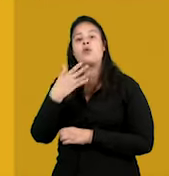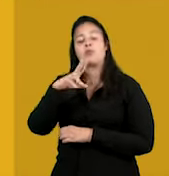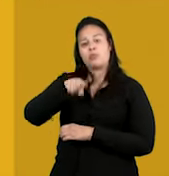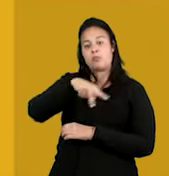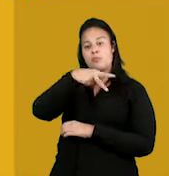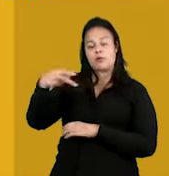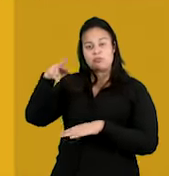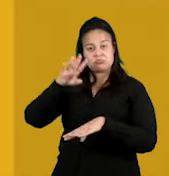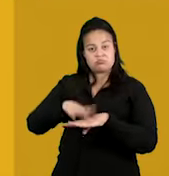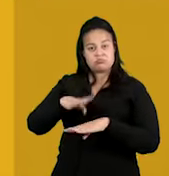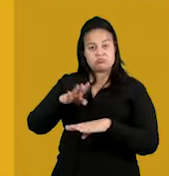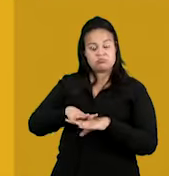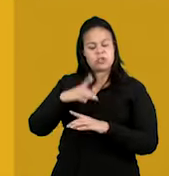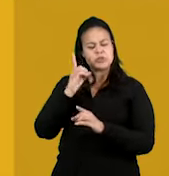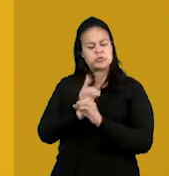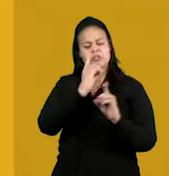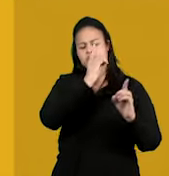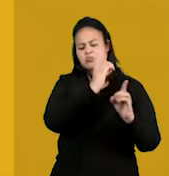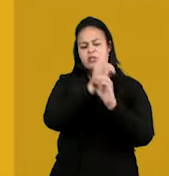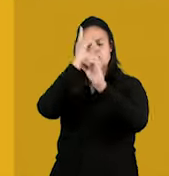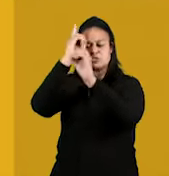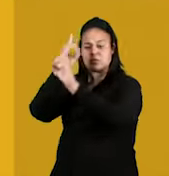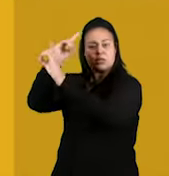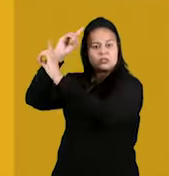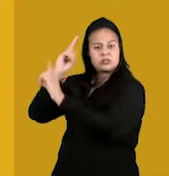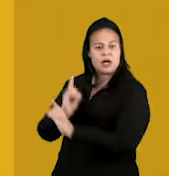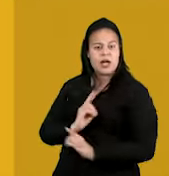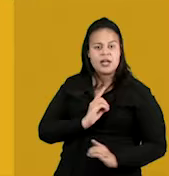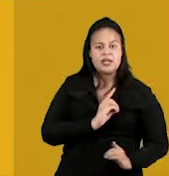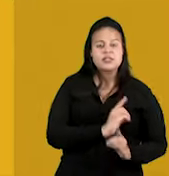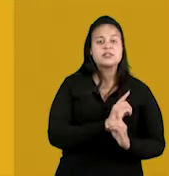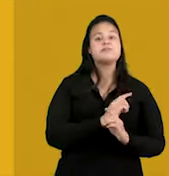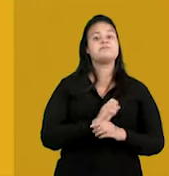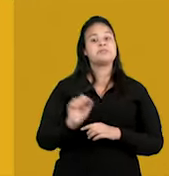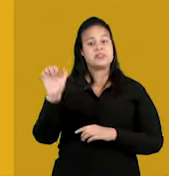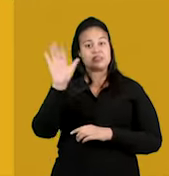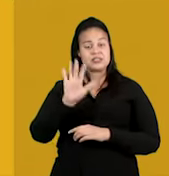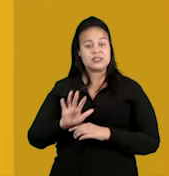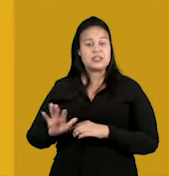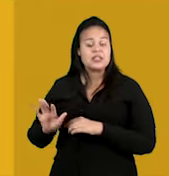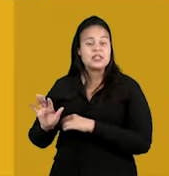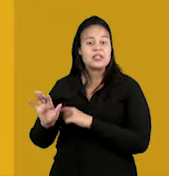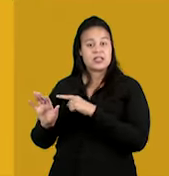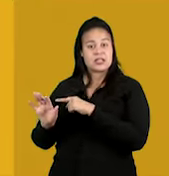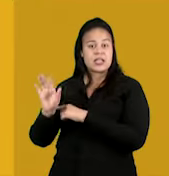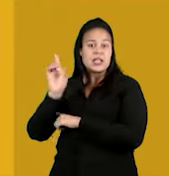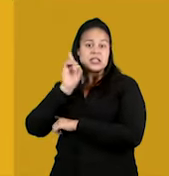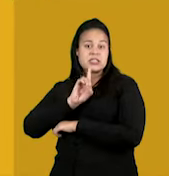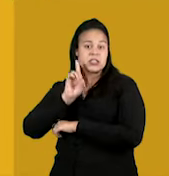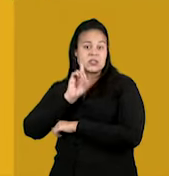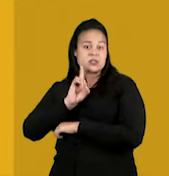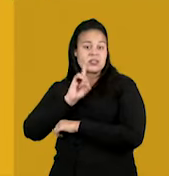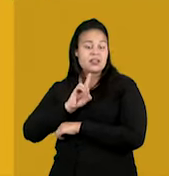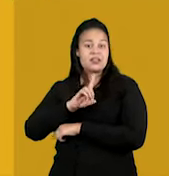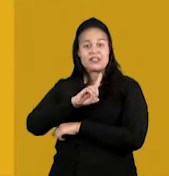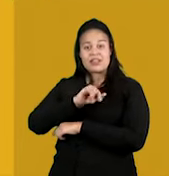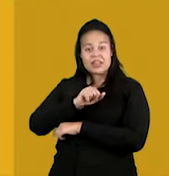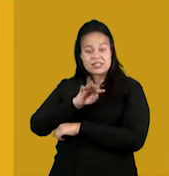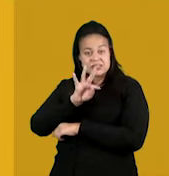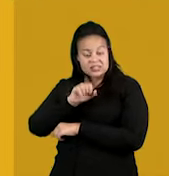coisas que foram descobertas, né? No caso dos Estados Unidos, a data invertida,